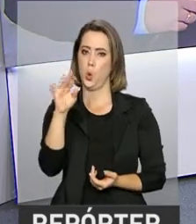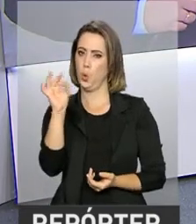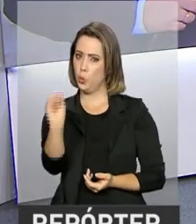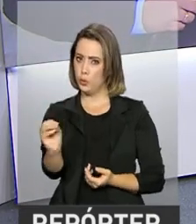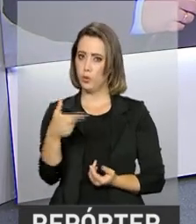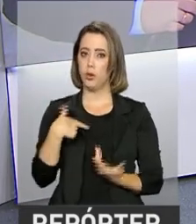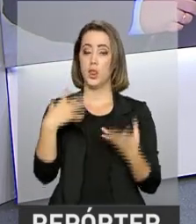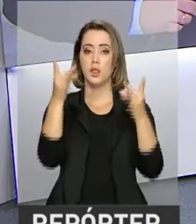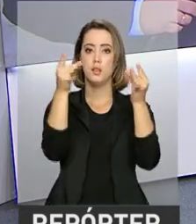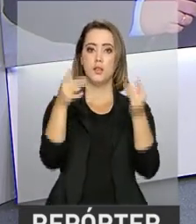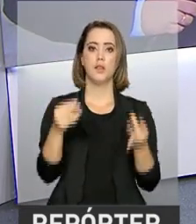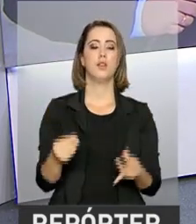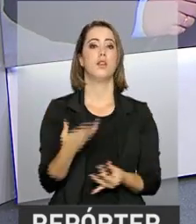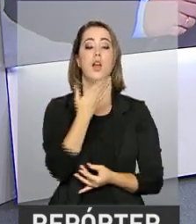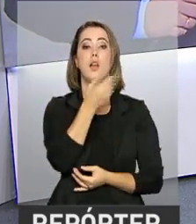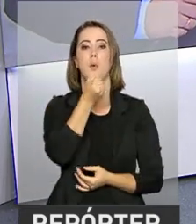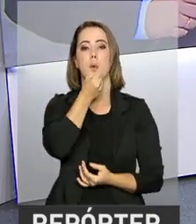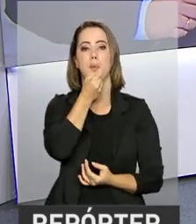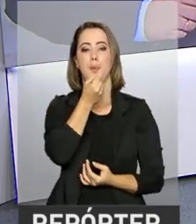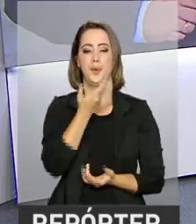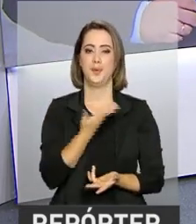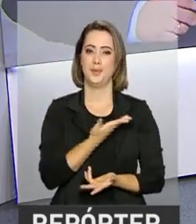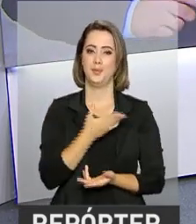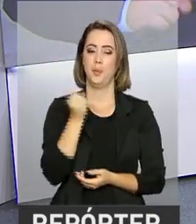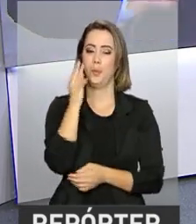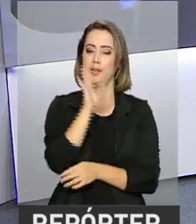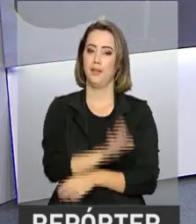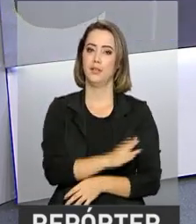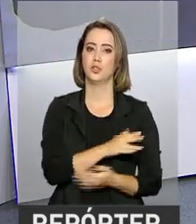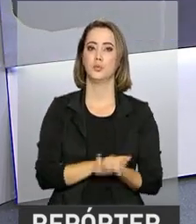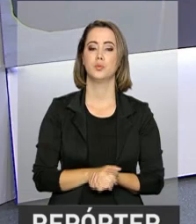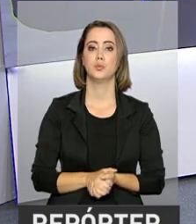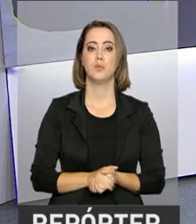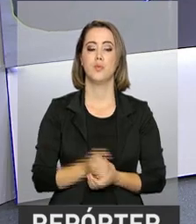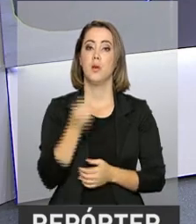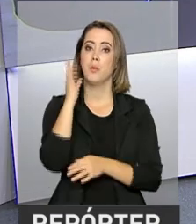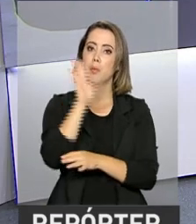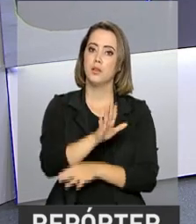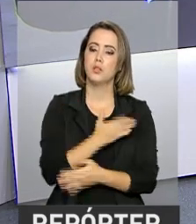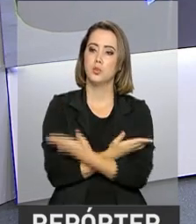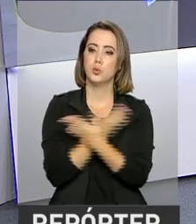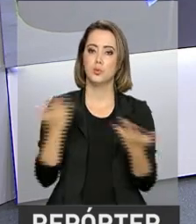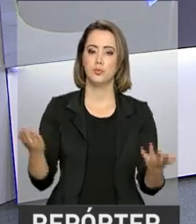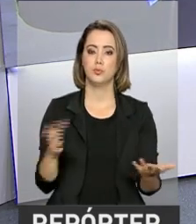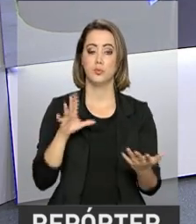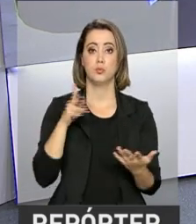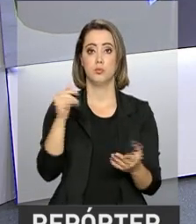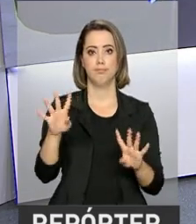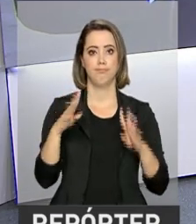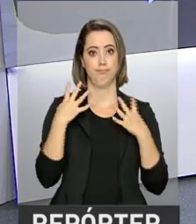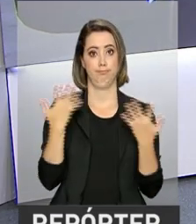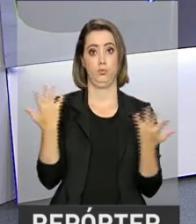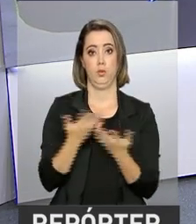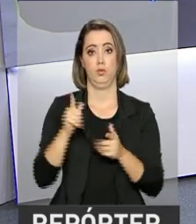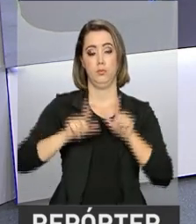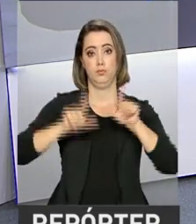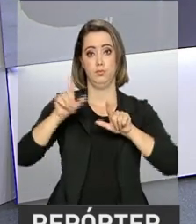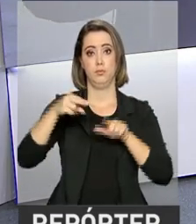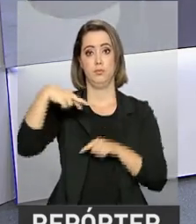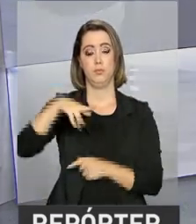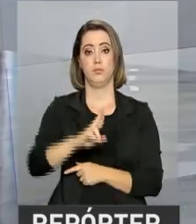o repórter o árbitro khalil o lacaio boa tarde pra você boa tarde roberto boa tarde a todos que nos acompanham o time na tv